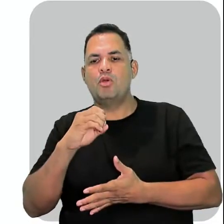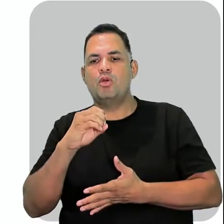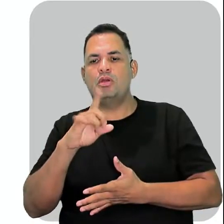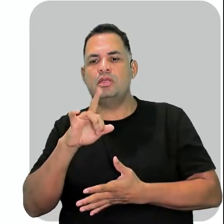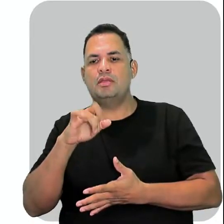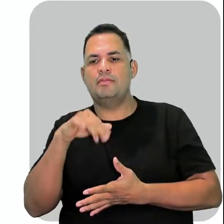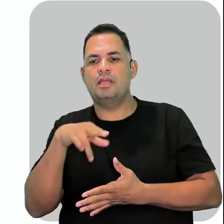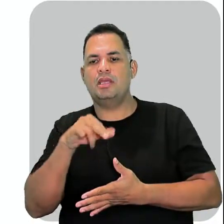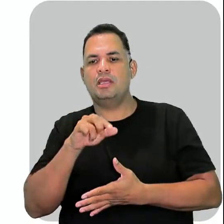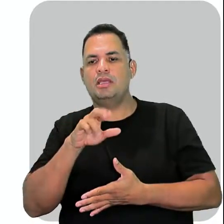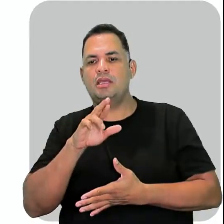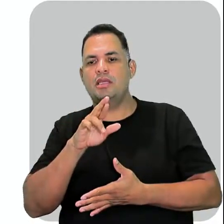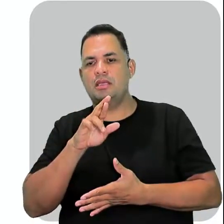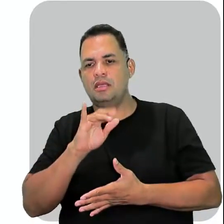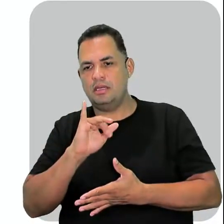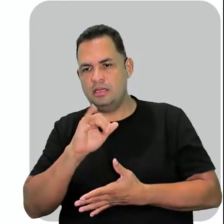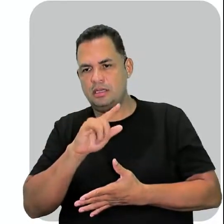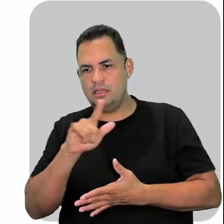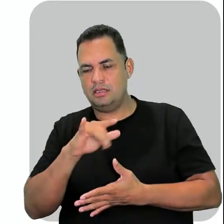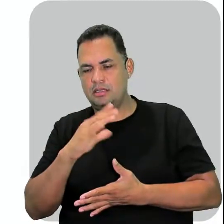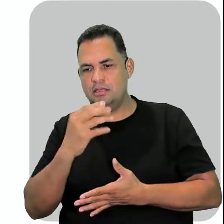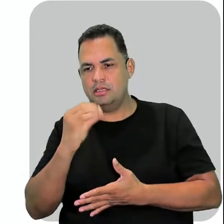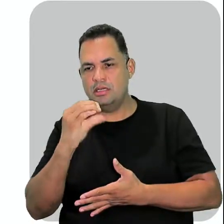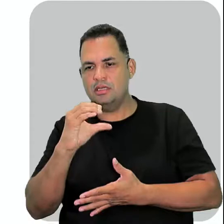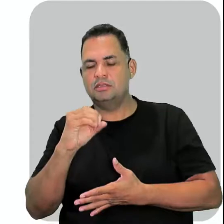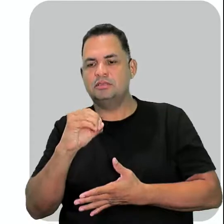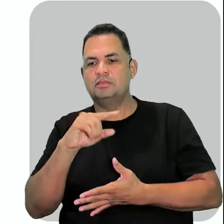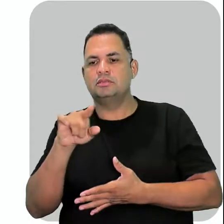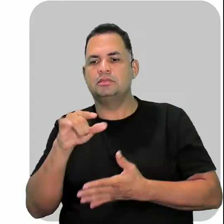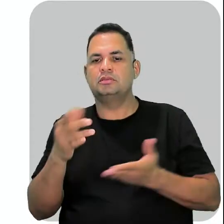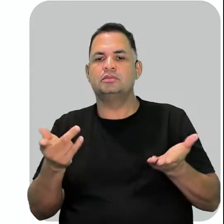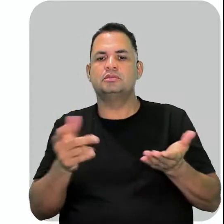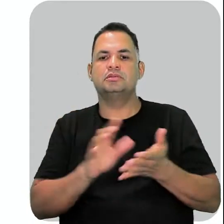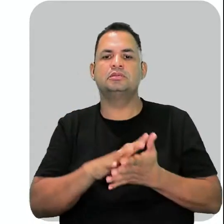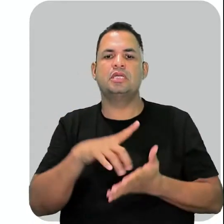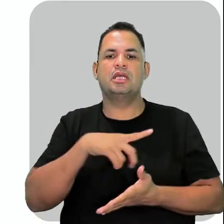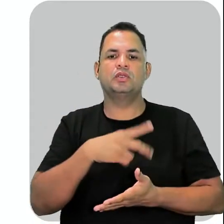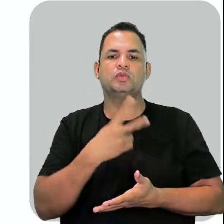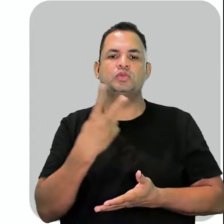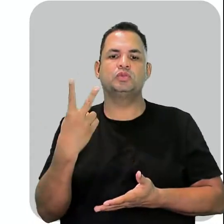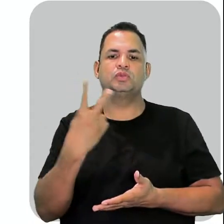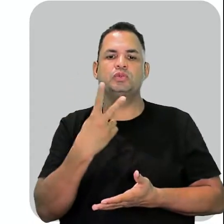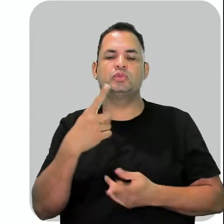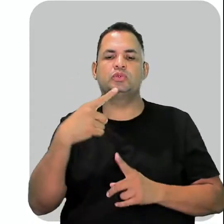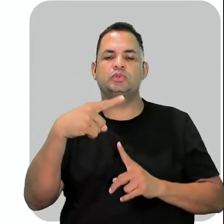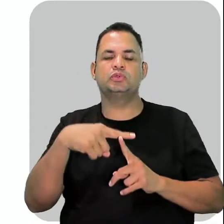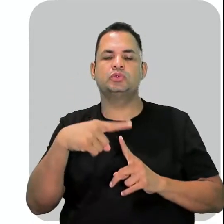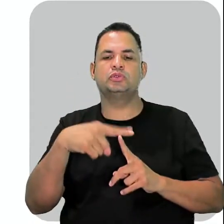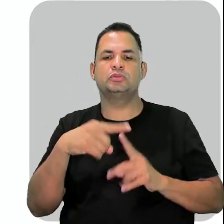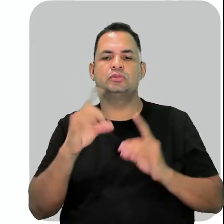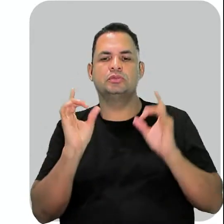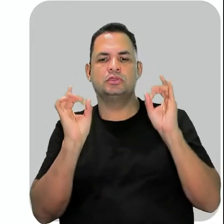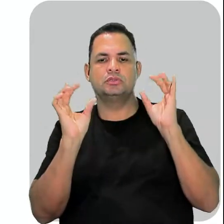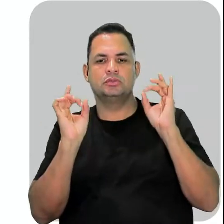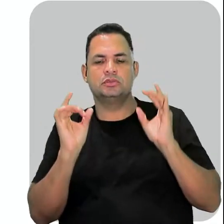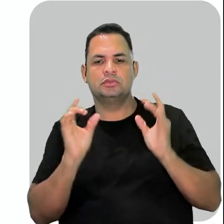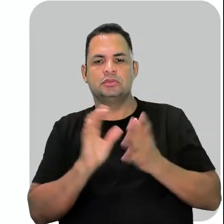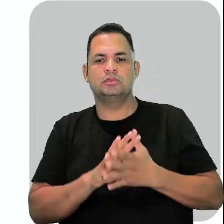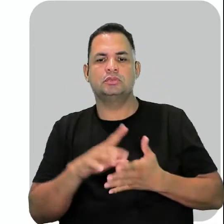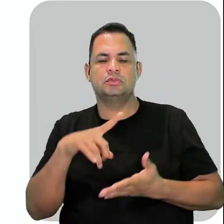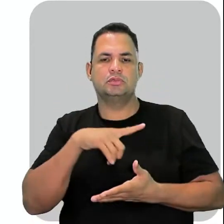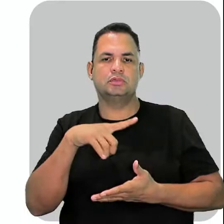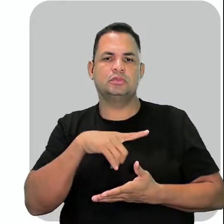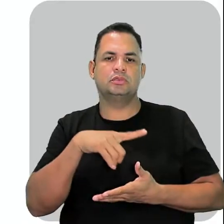polimerização. Nós temos dois tipos em especial de reações de polimerização. Nós temos